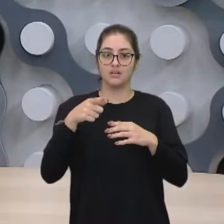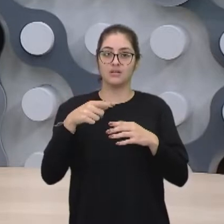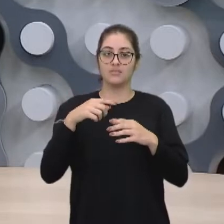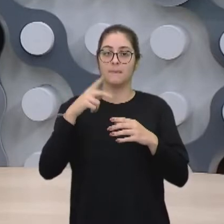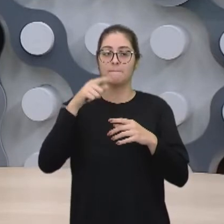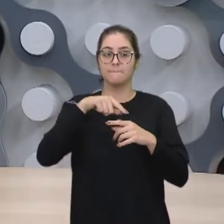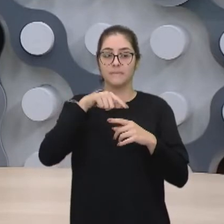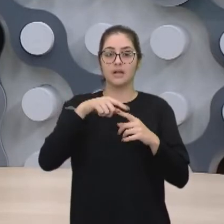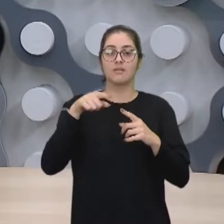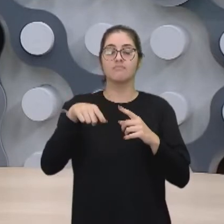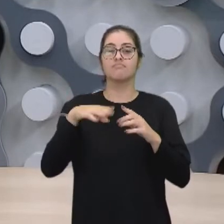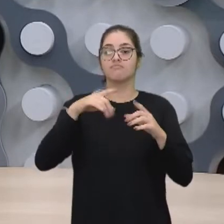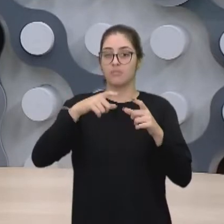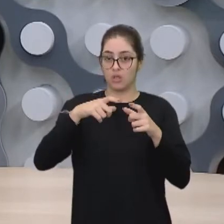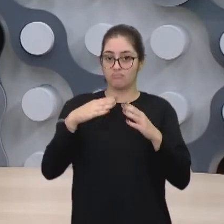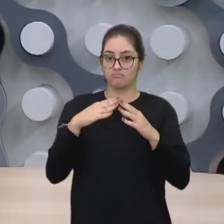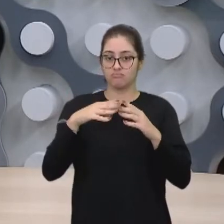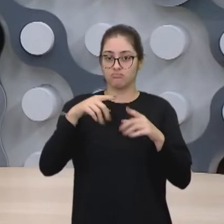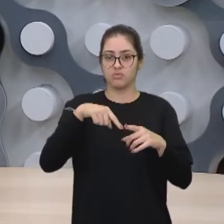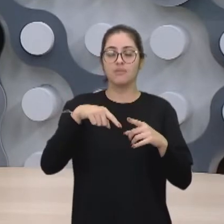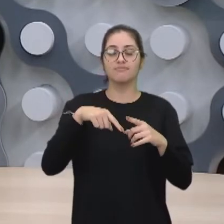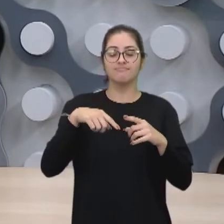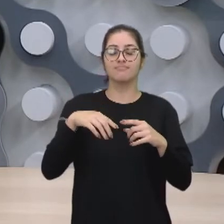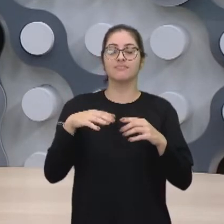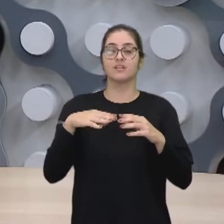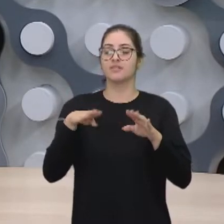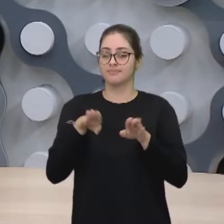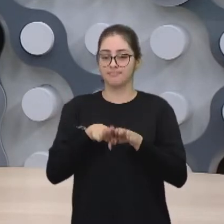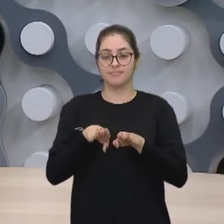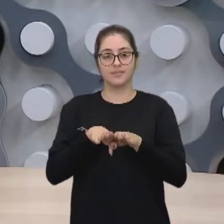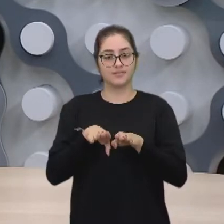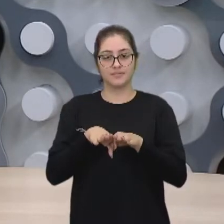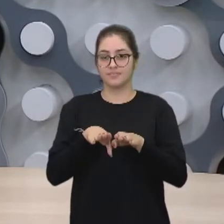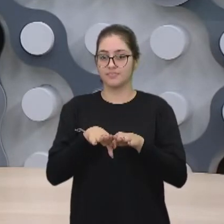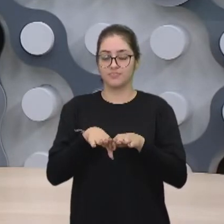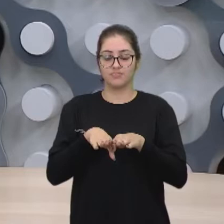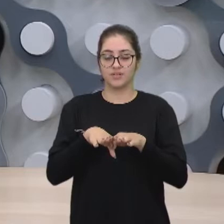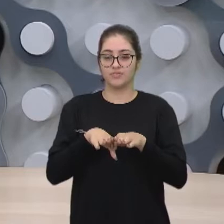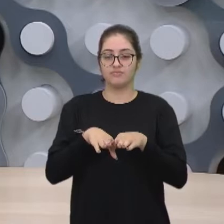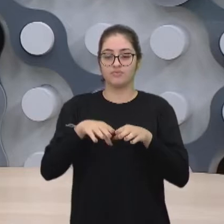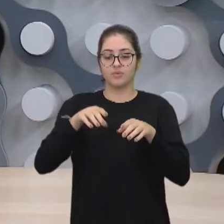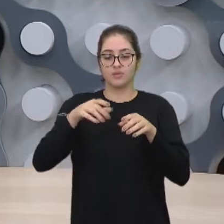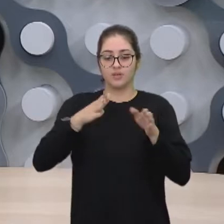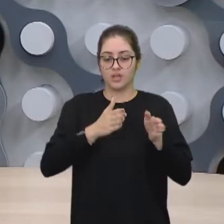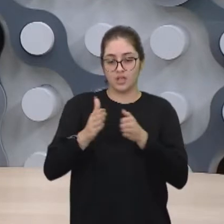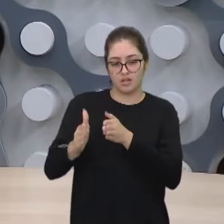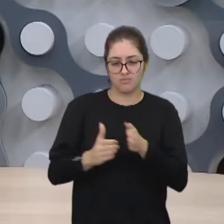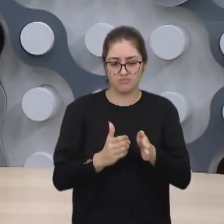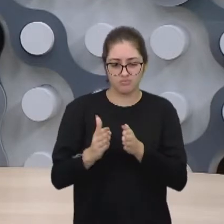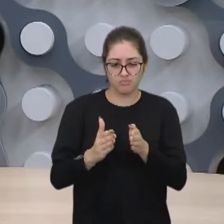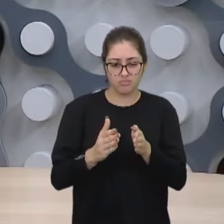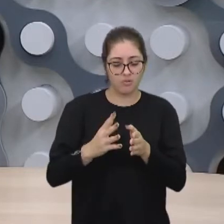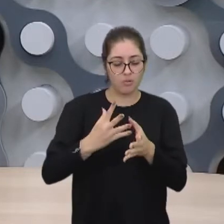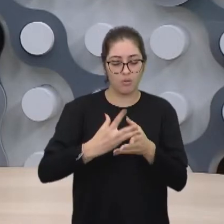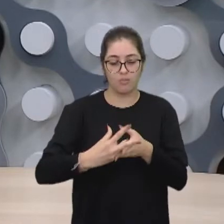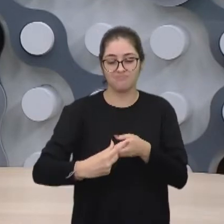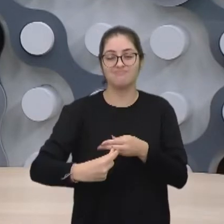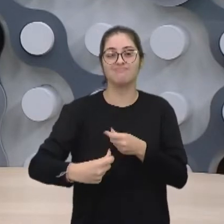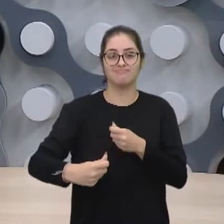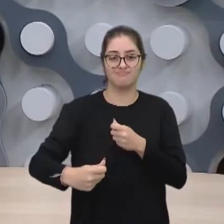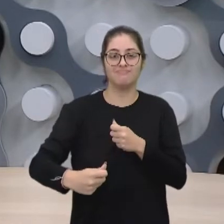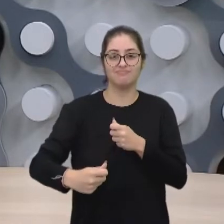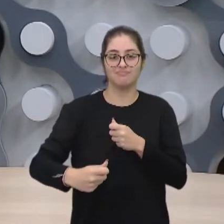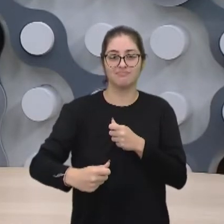Brumadinho, né, na cidade de Brumadinho, também o rio, né, ele acabou, né, perdendo aí, né, a